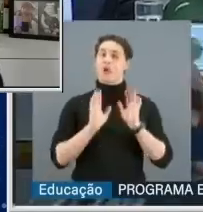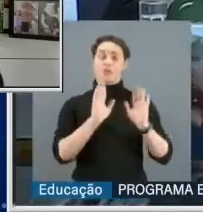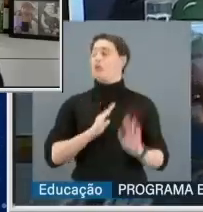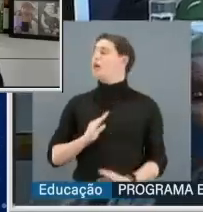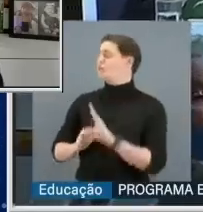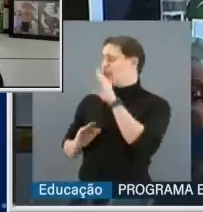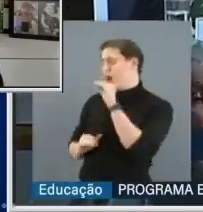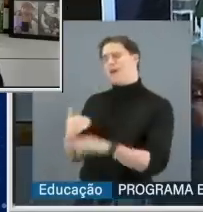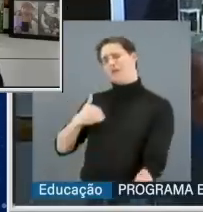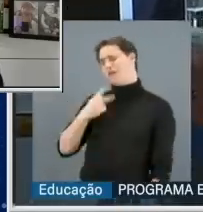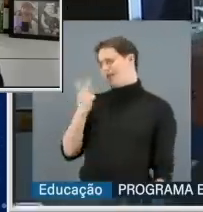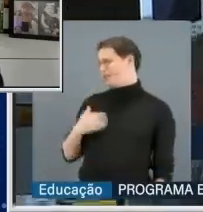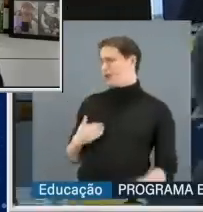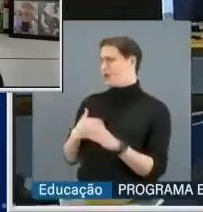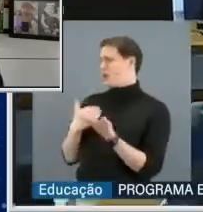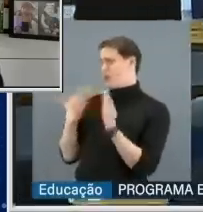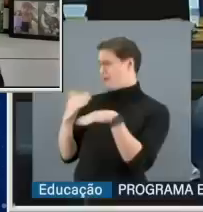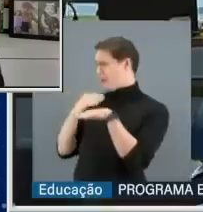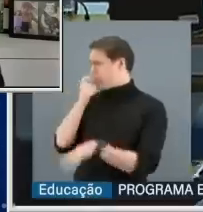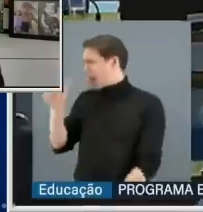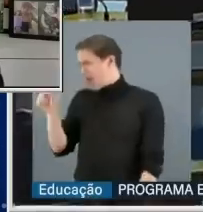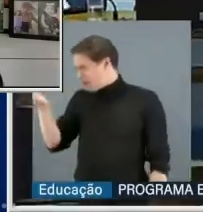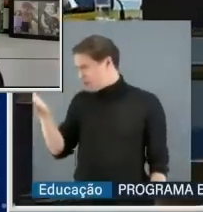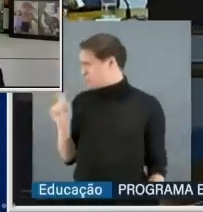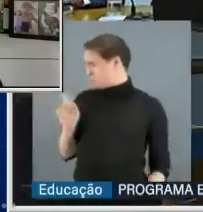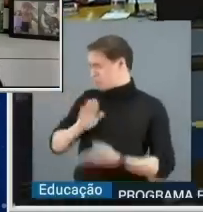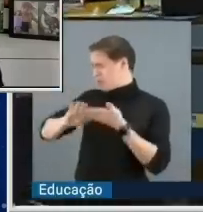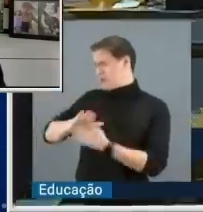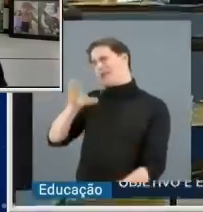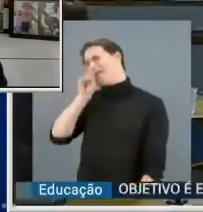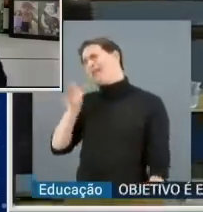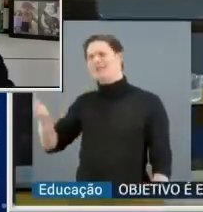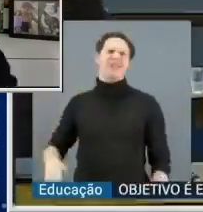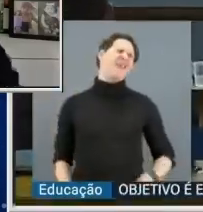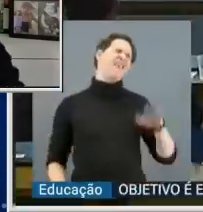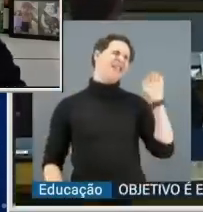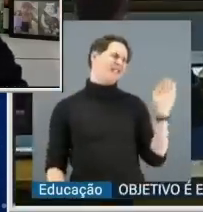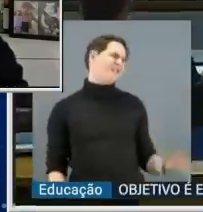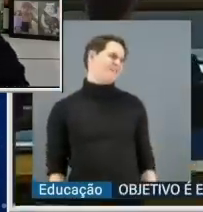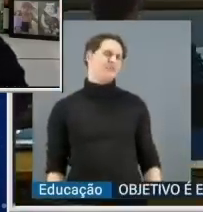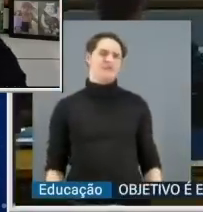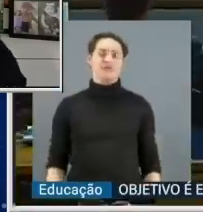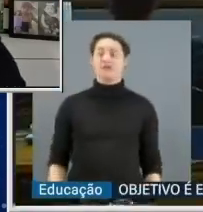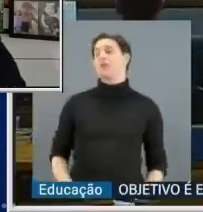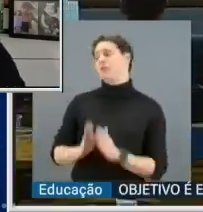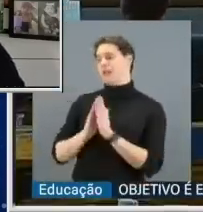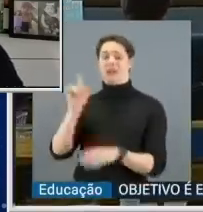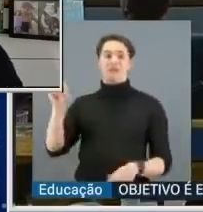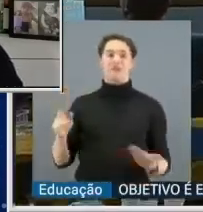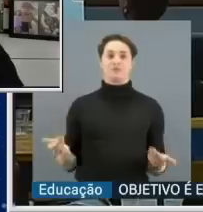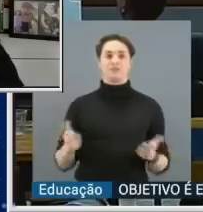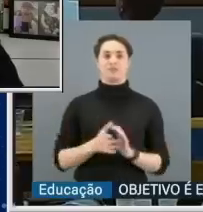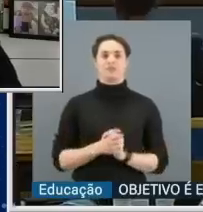preso desde o dia 3 de maio. Hoje é dia 11 de julho.